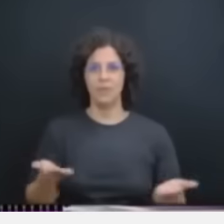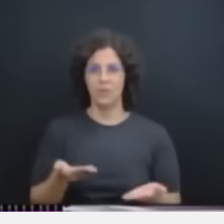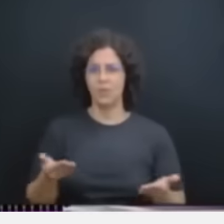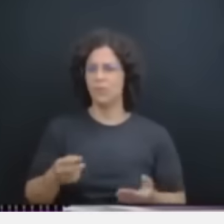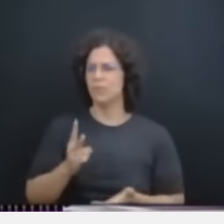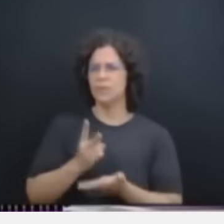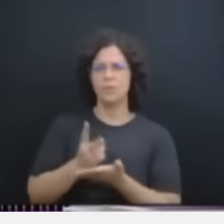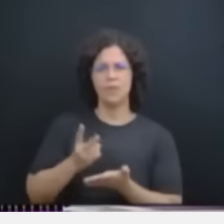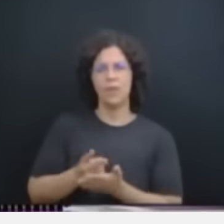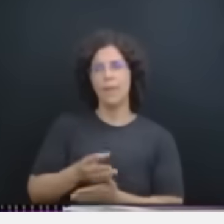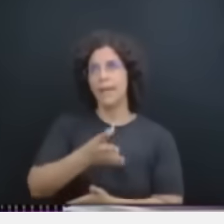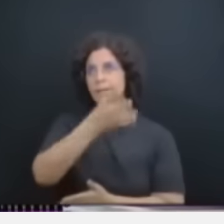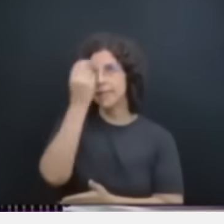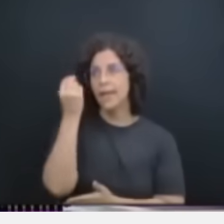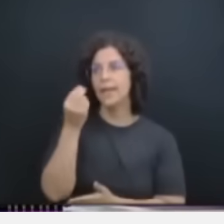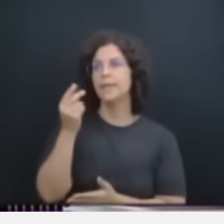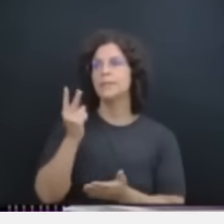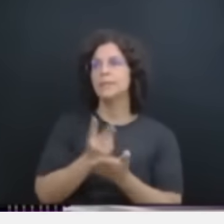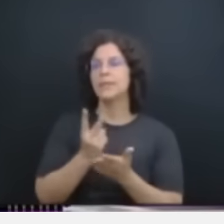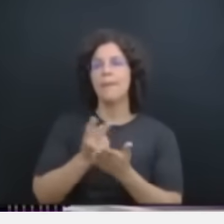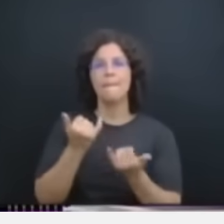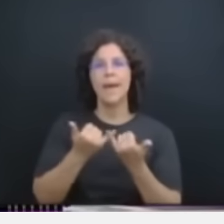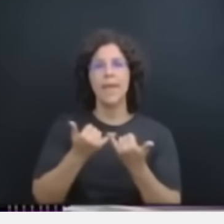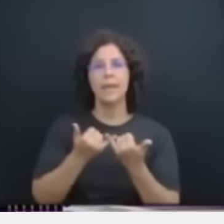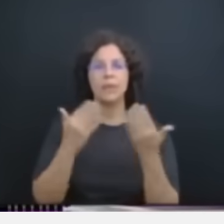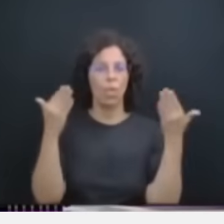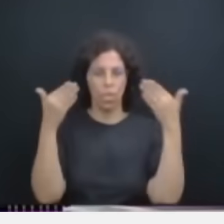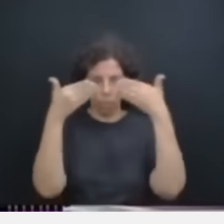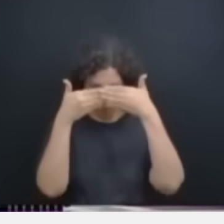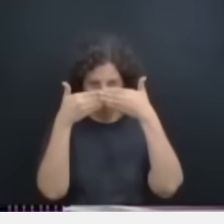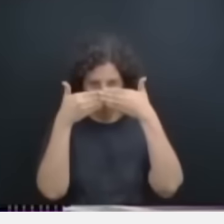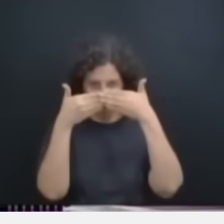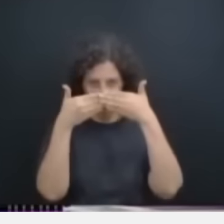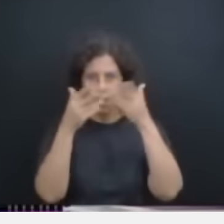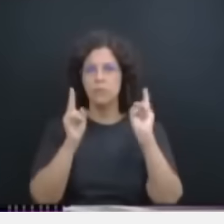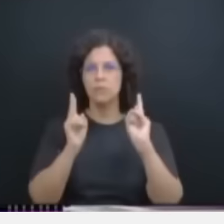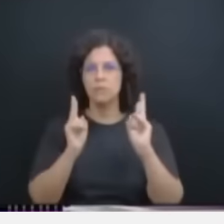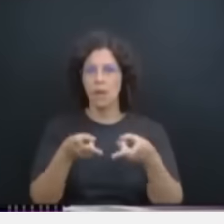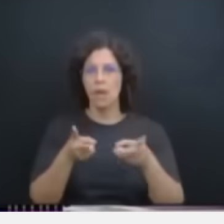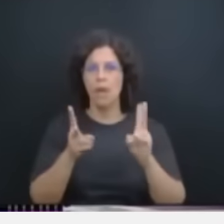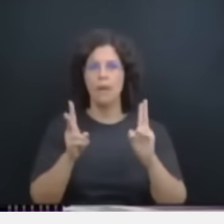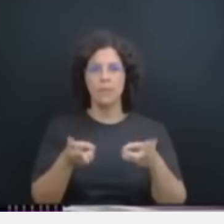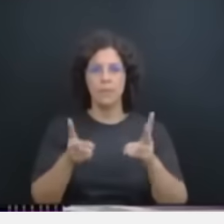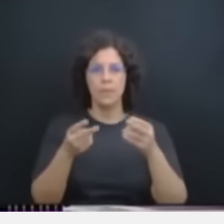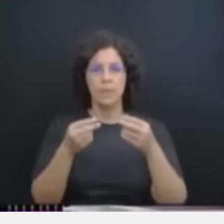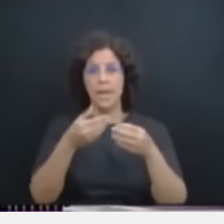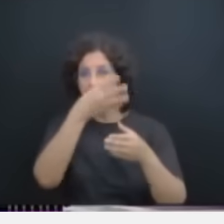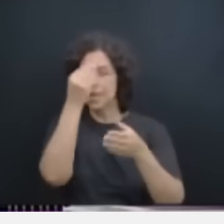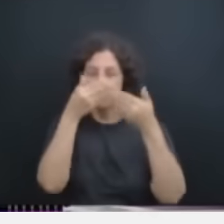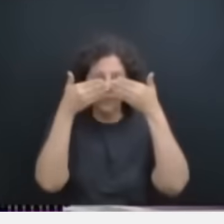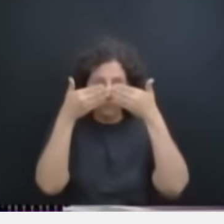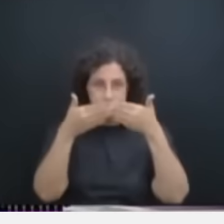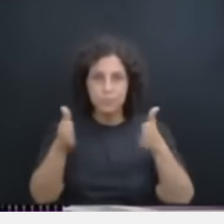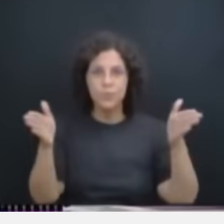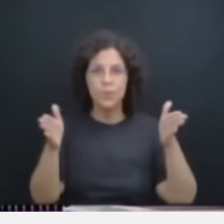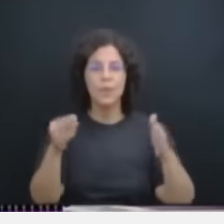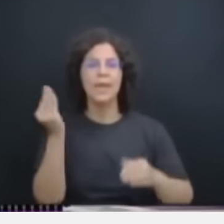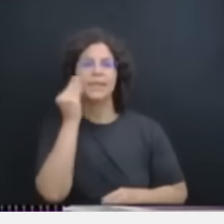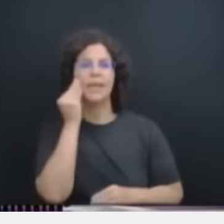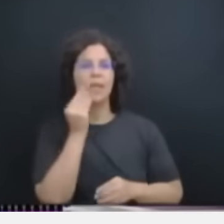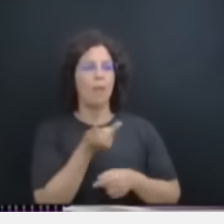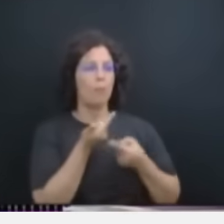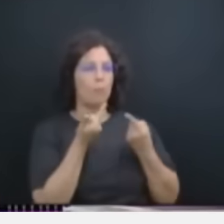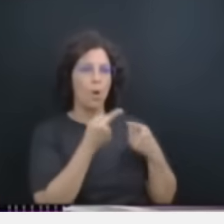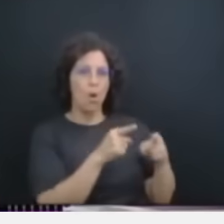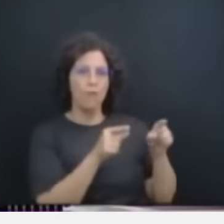de tirar a trave de seus olhos para então poder tirar o cisco